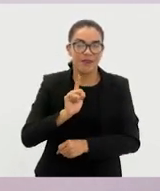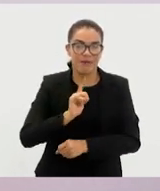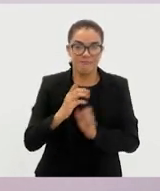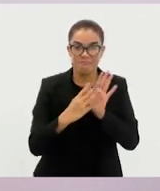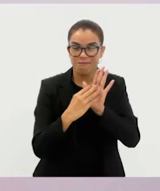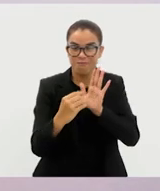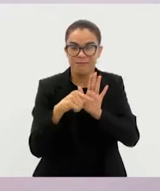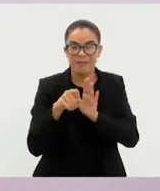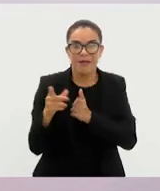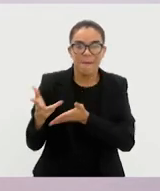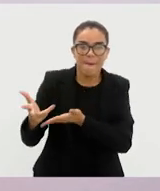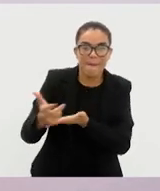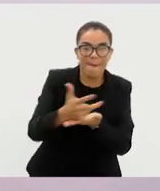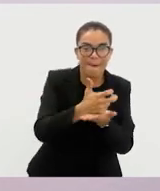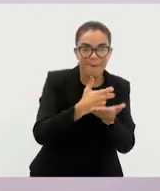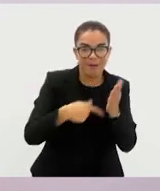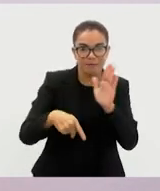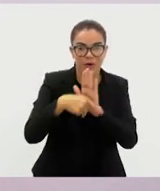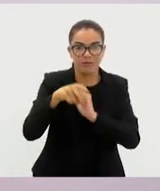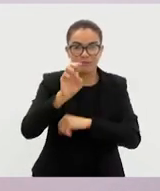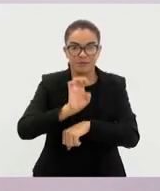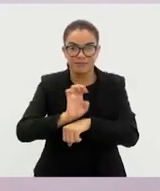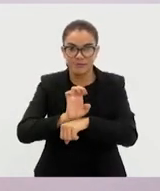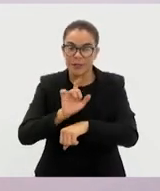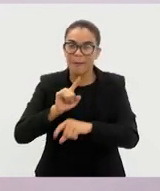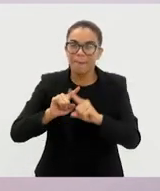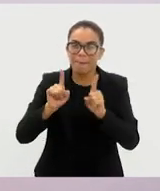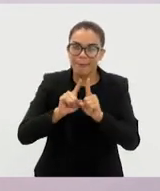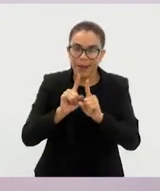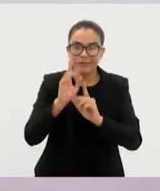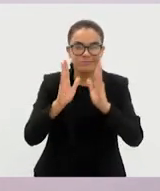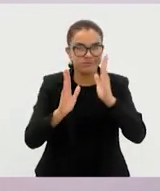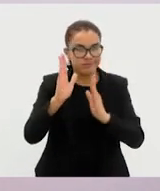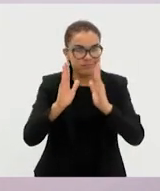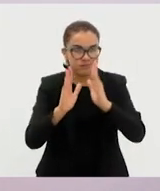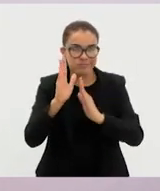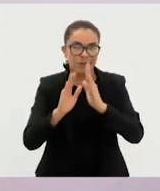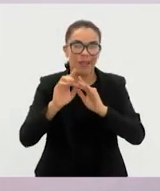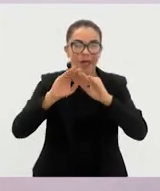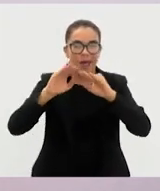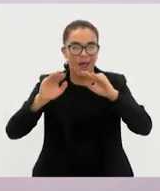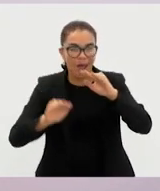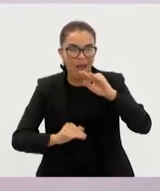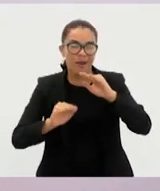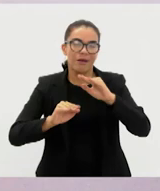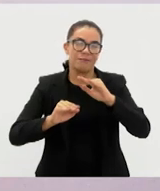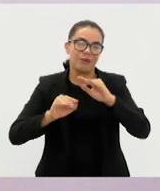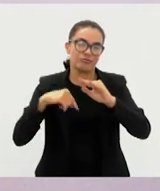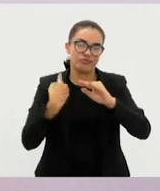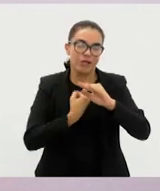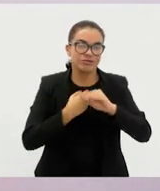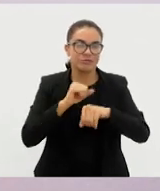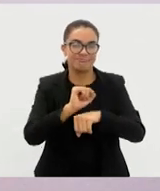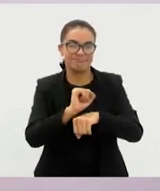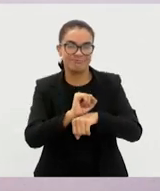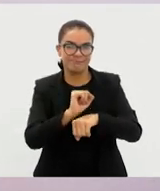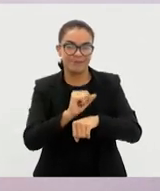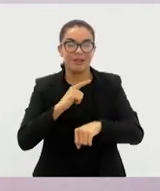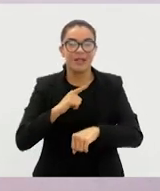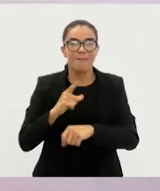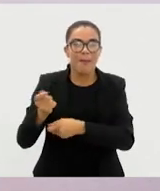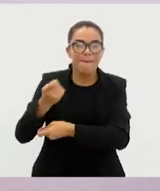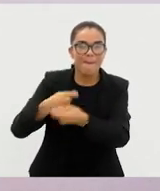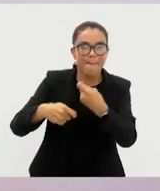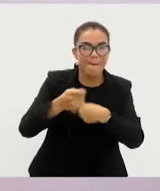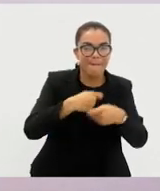nossas receitas do Estado. Mas também a tendência aqui foi a mesma, o Brent abaixo do que estava previsto, a taxa de câmbio também